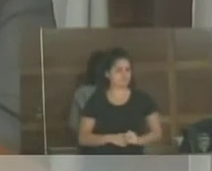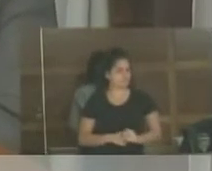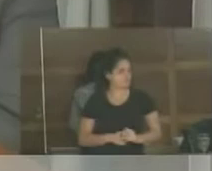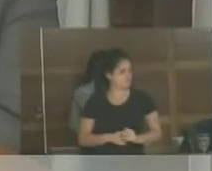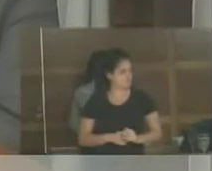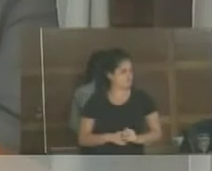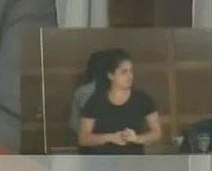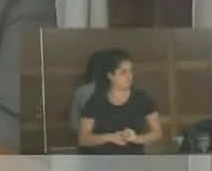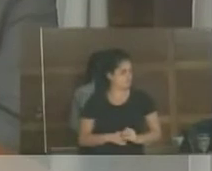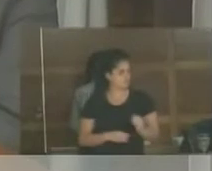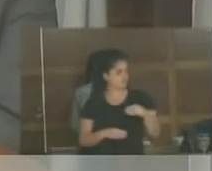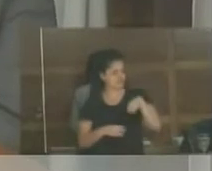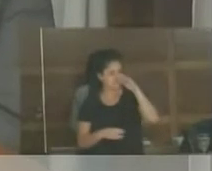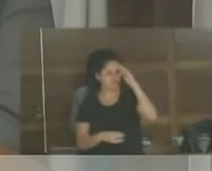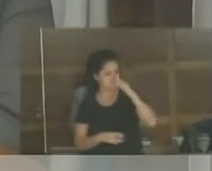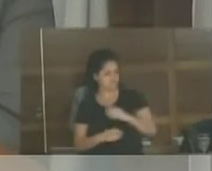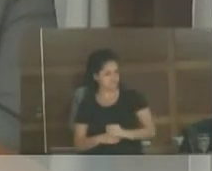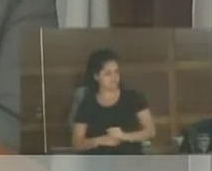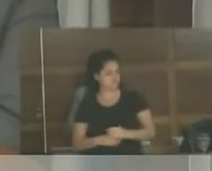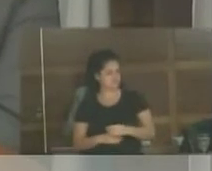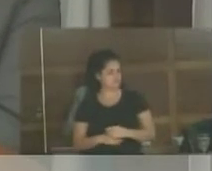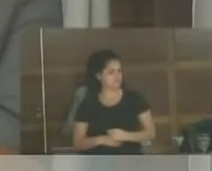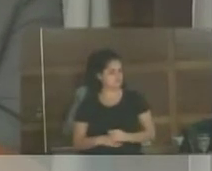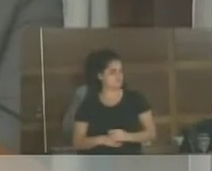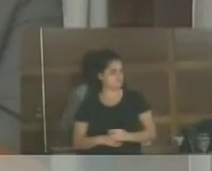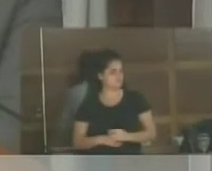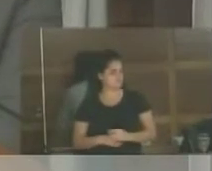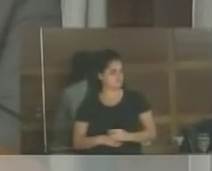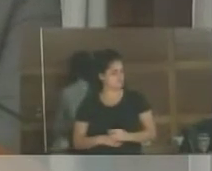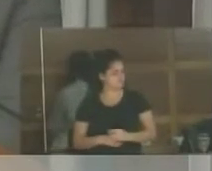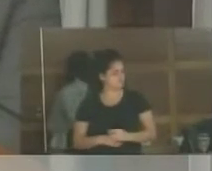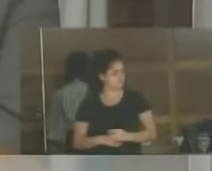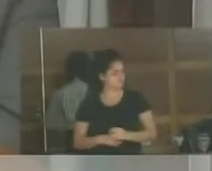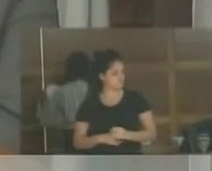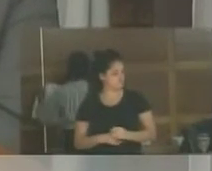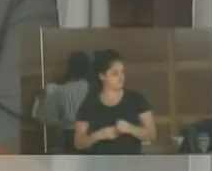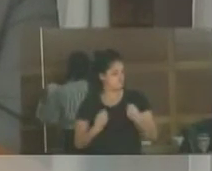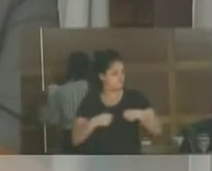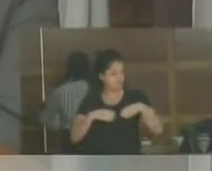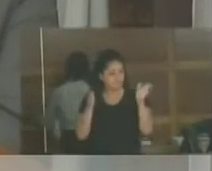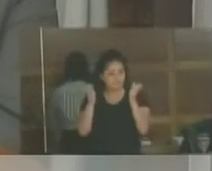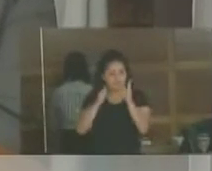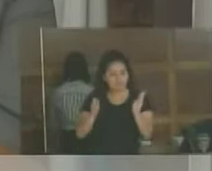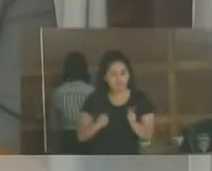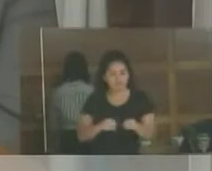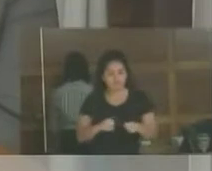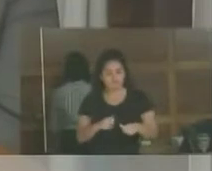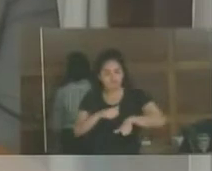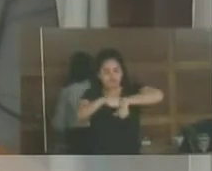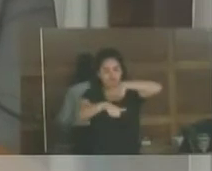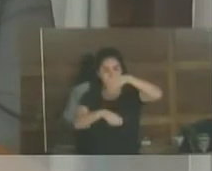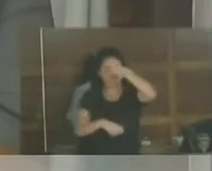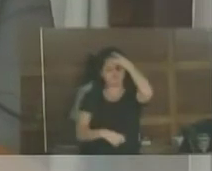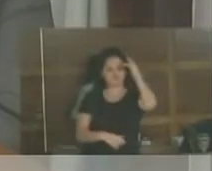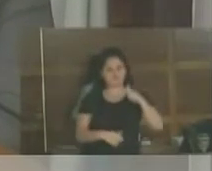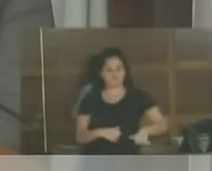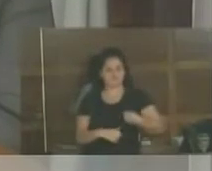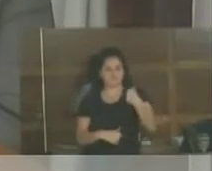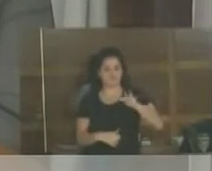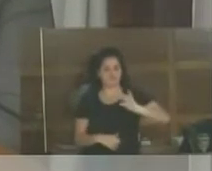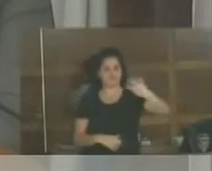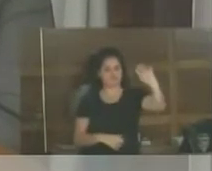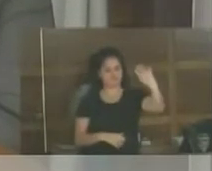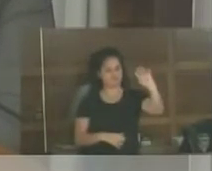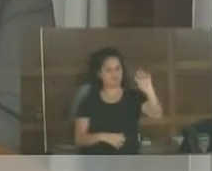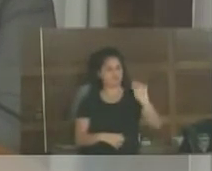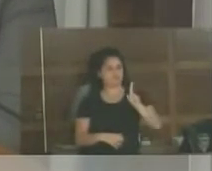dia a dia, dentro da nossa cabeça, nas nossas vidas, deve nos moldar para sermos uma pessoa melhor no futuro. E não a gente usar o problema para